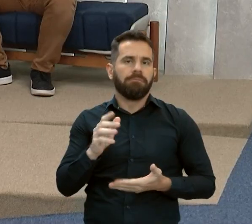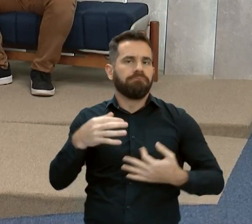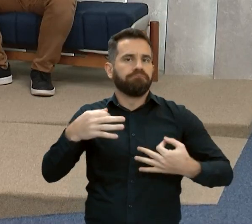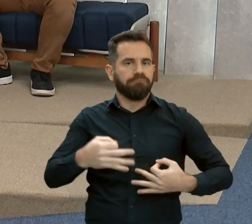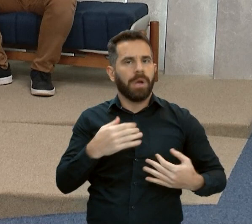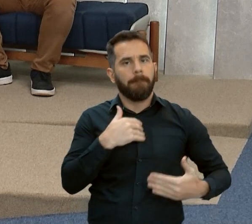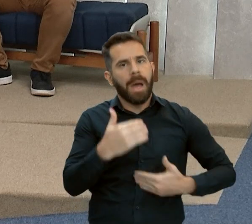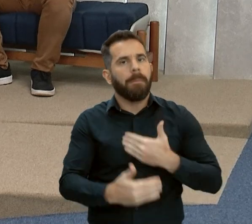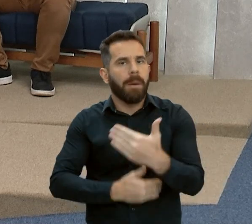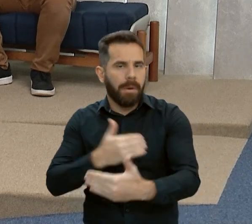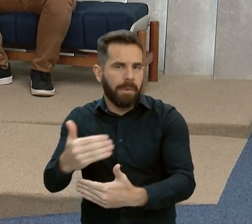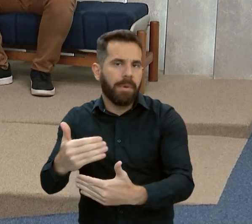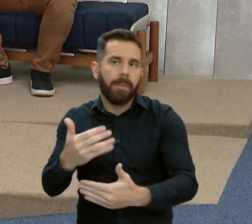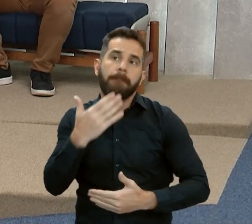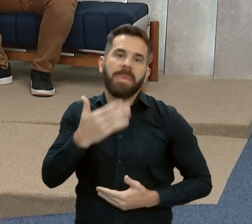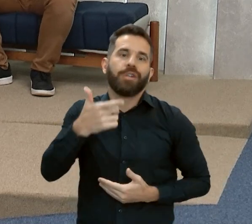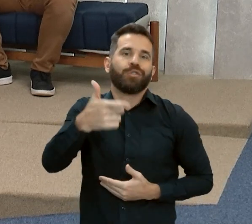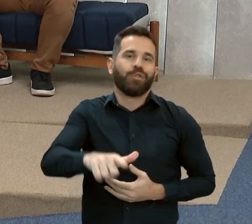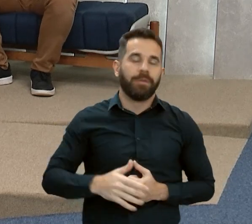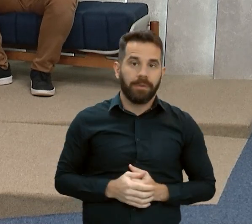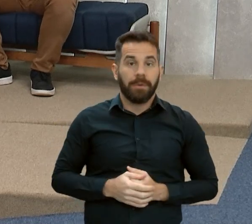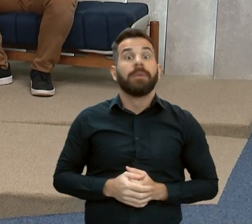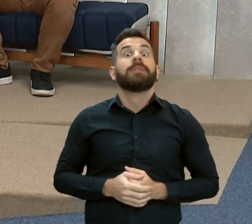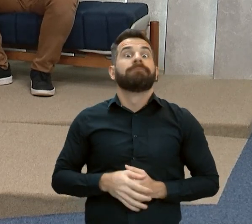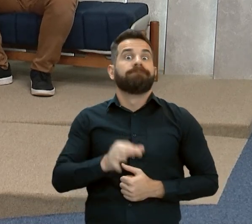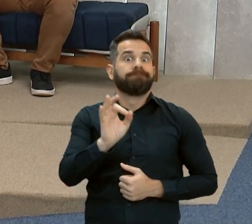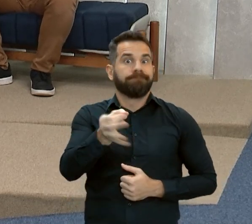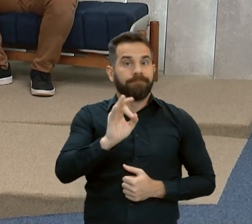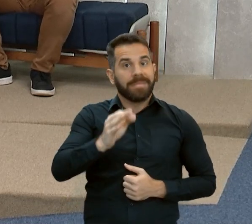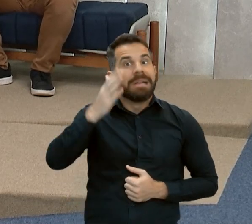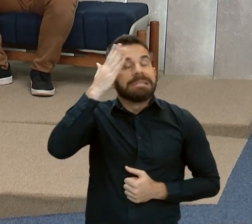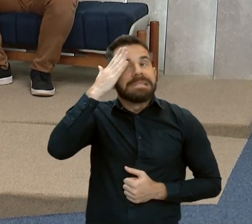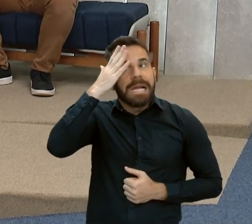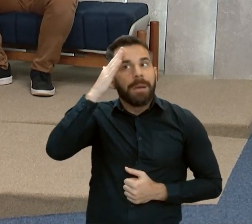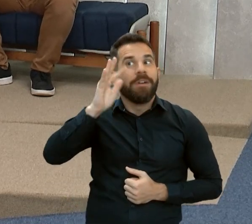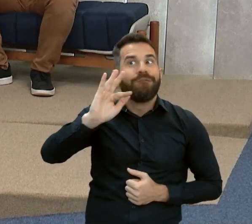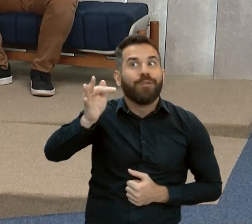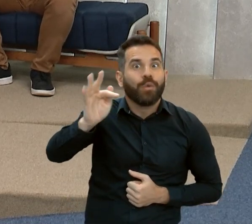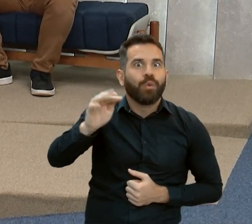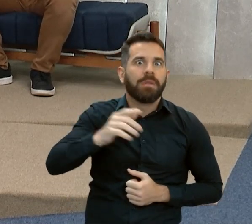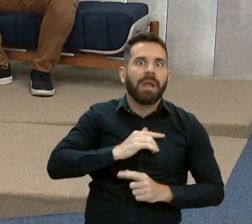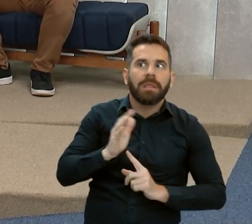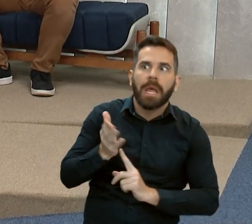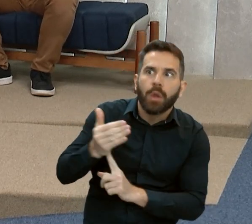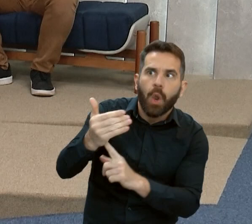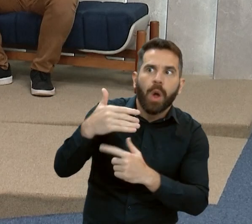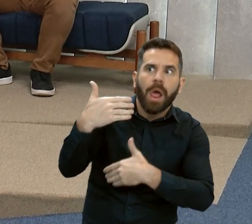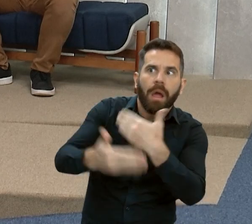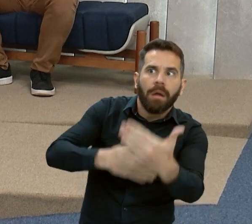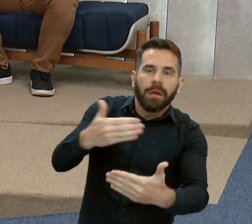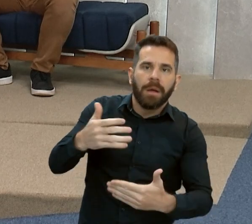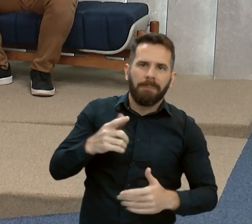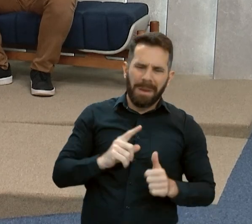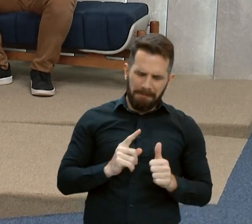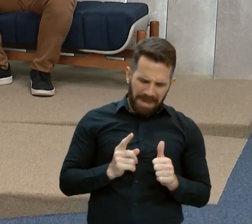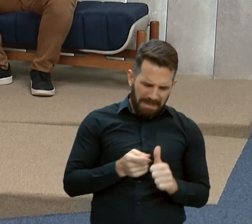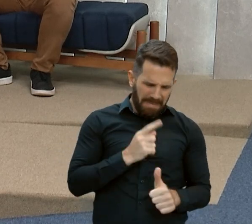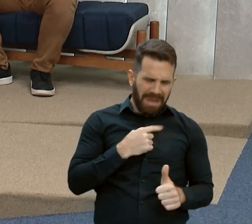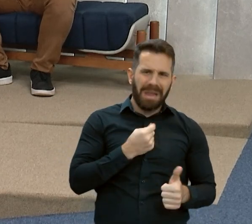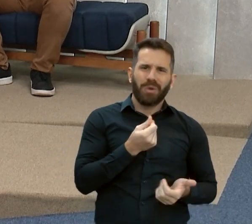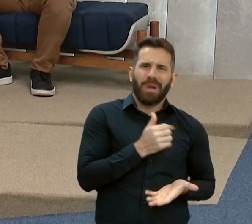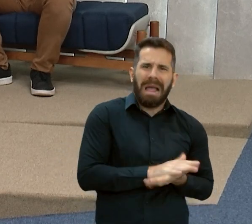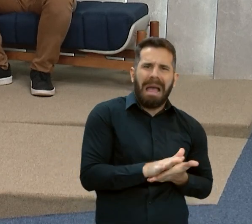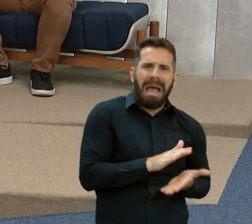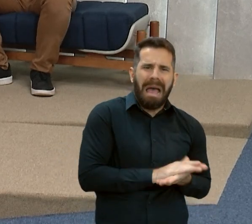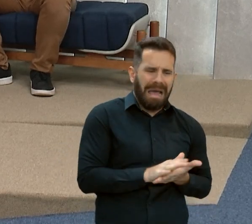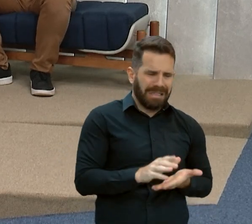vem algo novo pela frente, sabendo que vem algo mais tecnológico, você tem que investir todo um dinheiro no analógico para depois ir para o